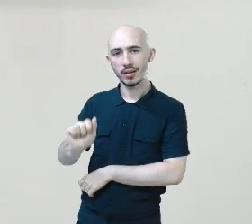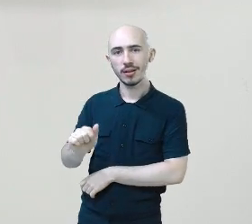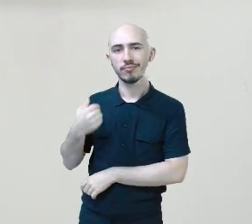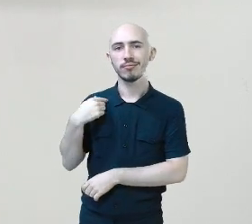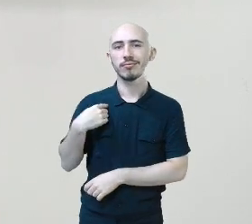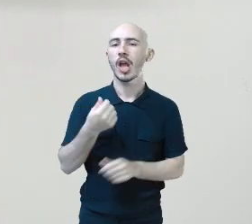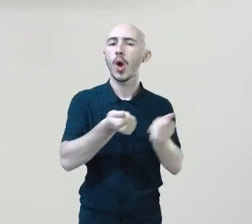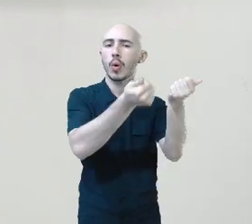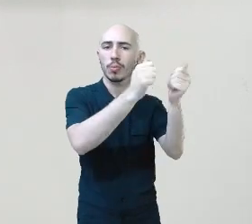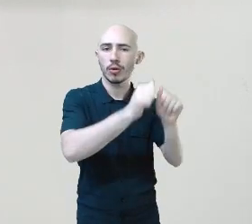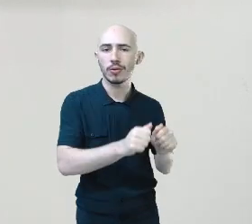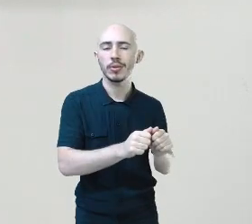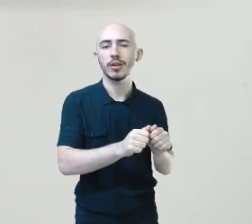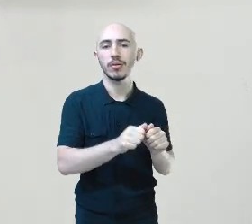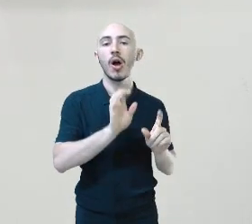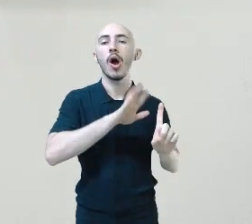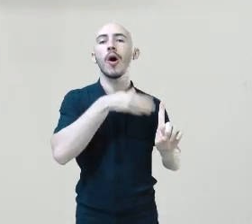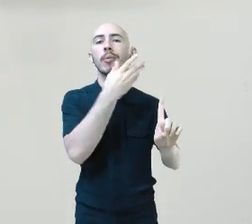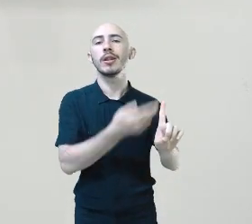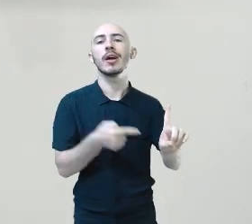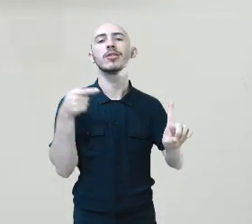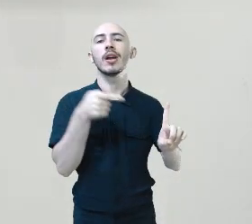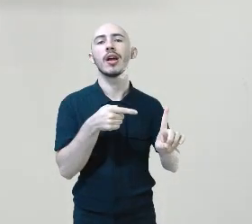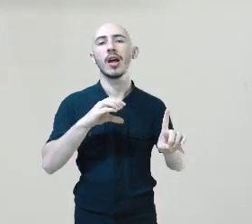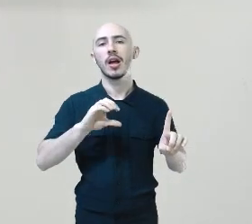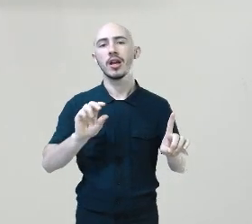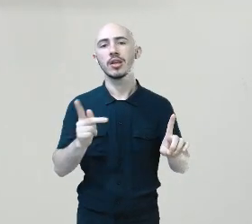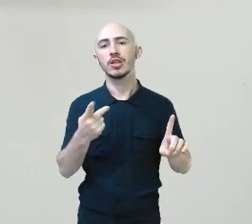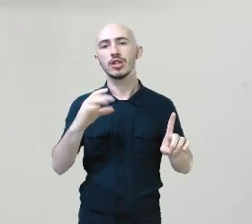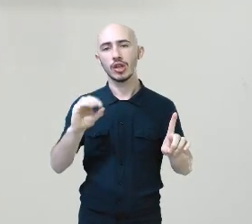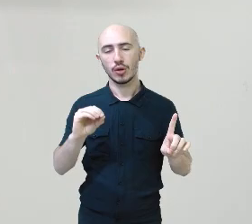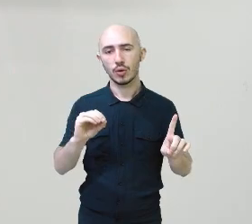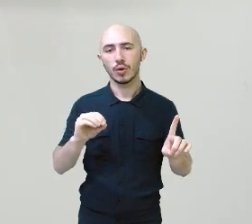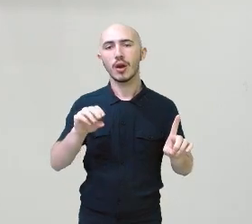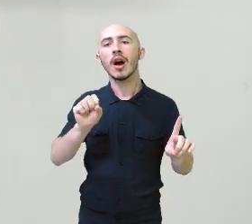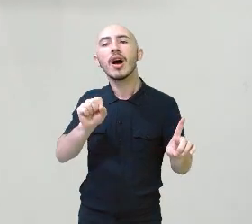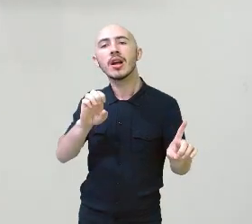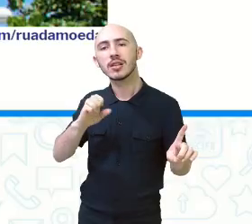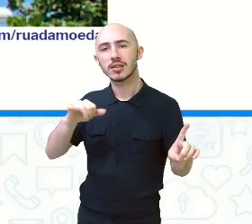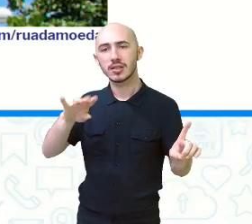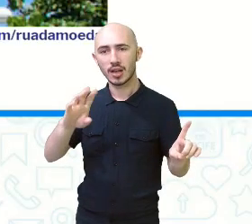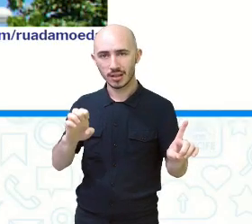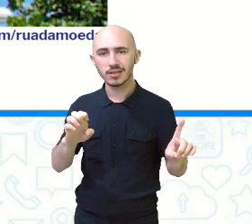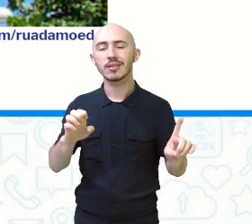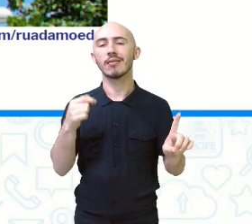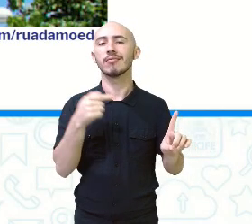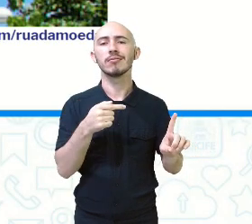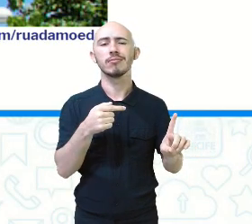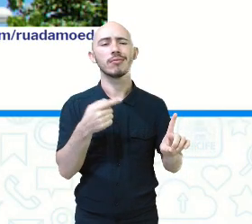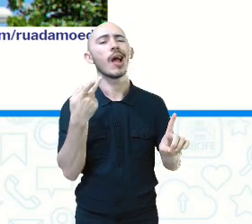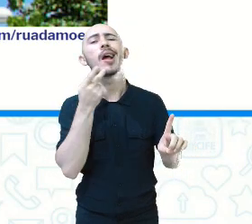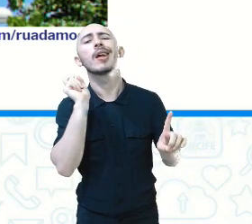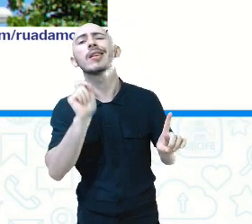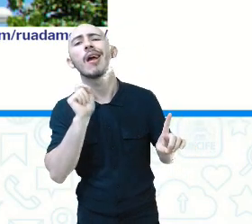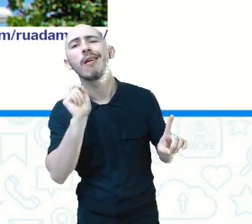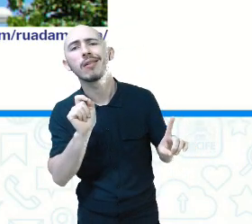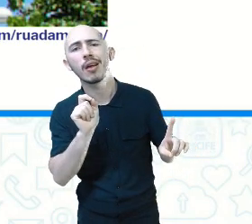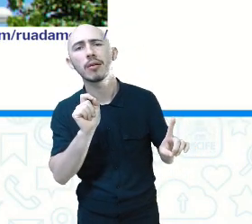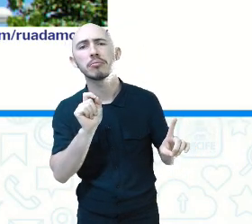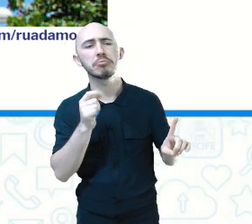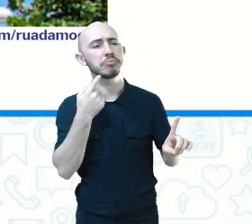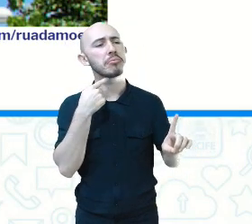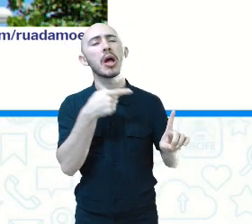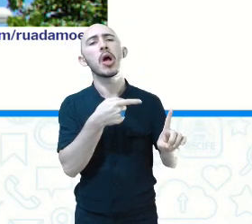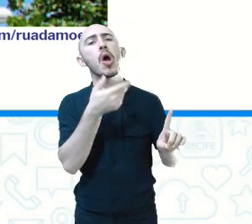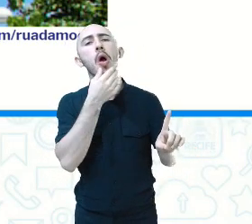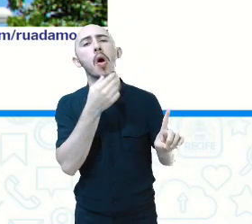Science. Quem não conhece a história, quem nunca ouviu falar, pode se perguntar, quem é a figura? Quem é este